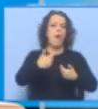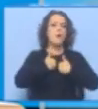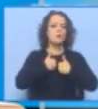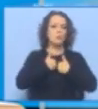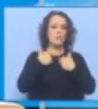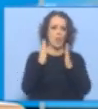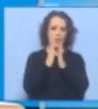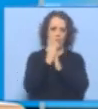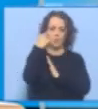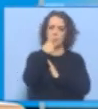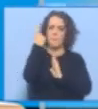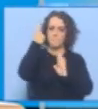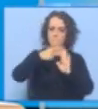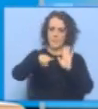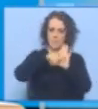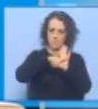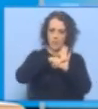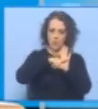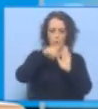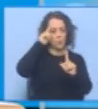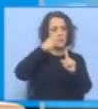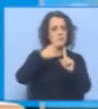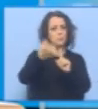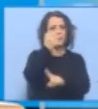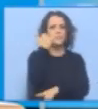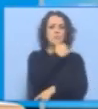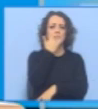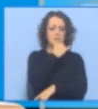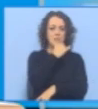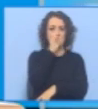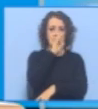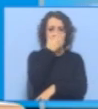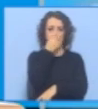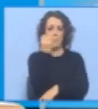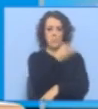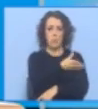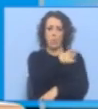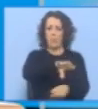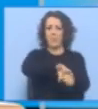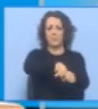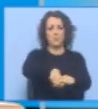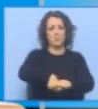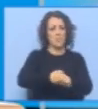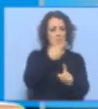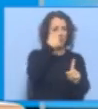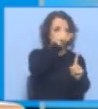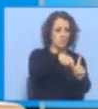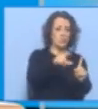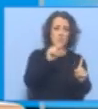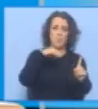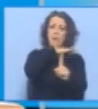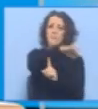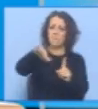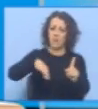Deus dá-nos um mandamento para chegarmos à felicidade. Alguém que fica abandonado é um desastre para a pessoa, mas também para a